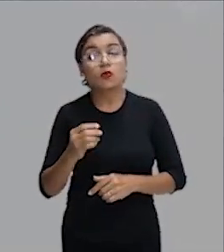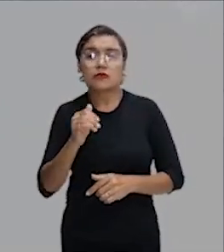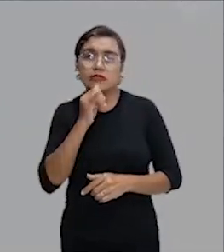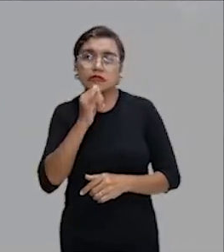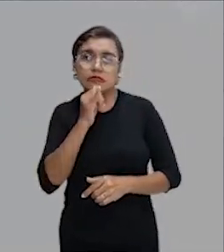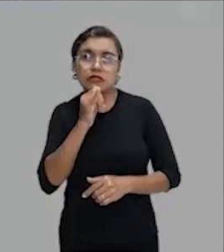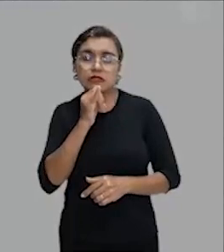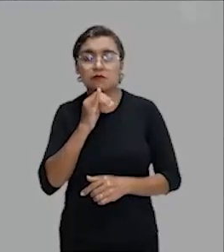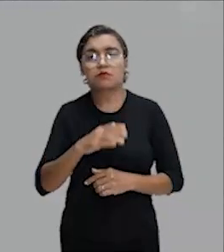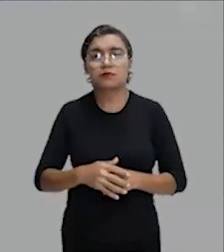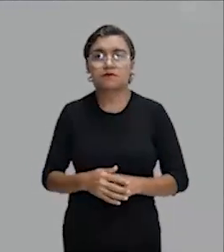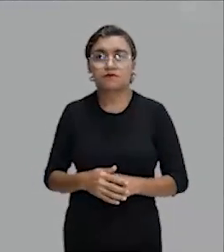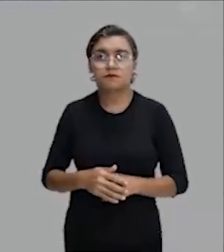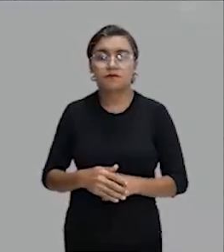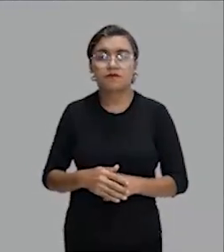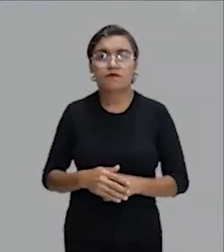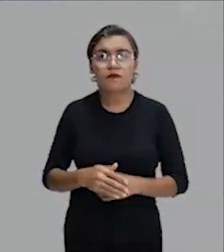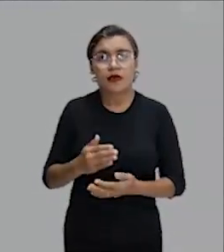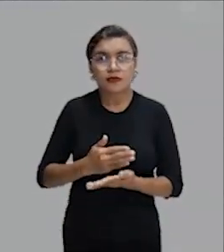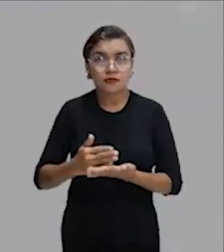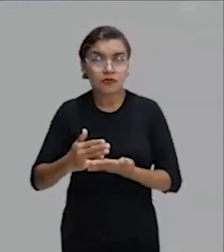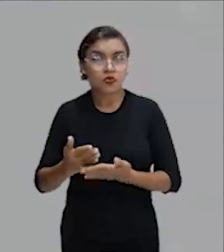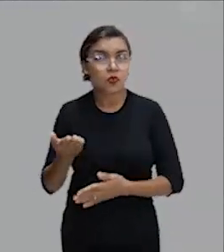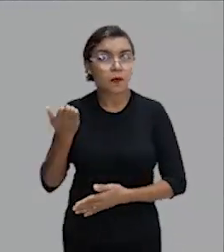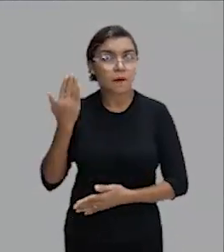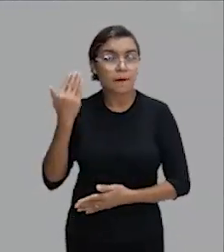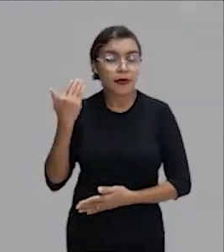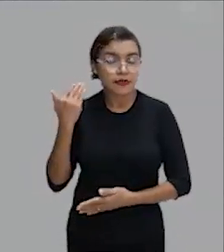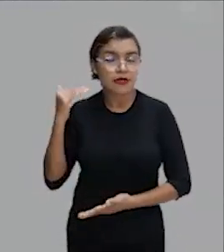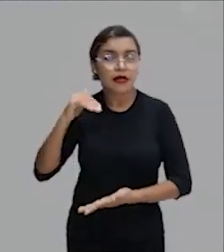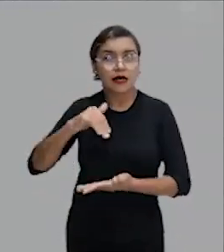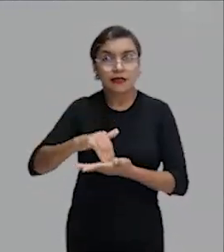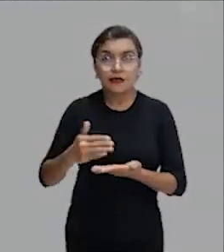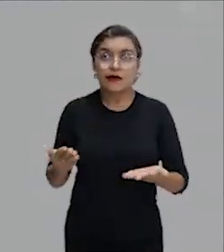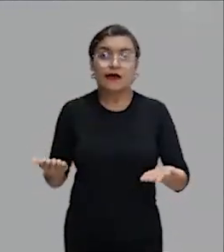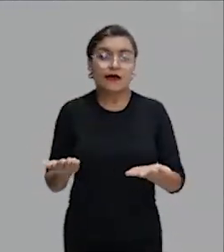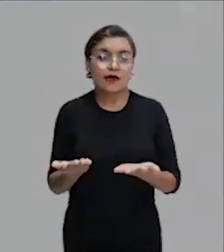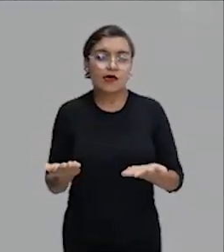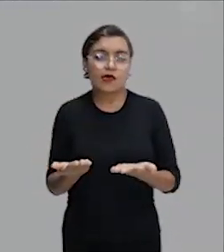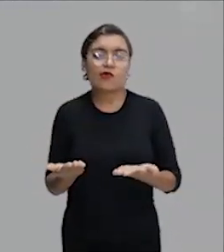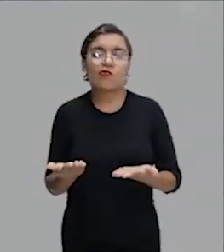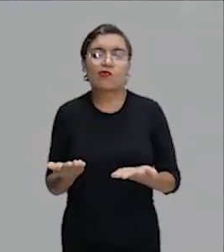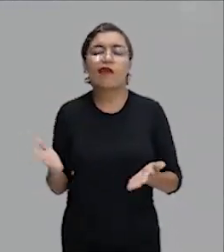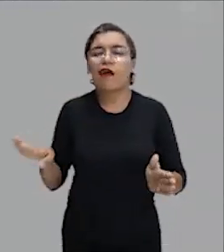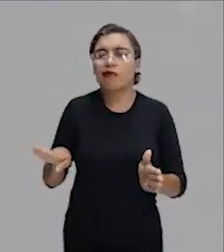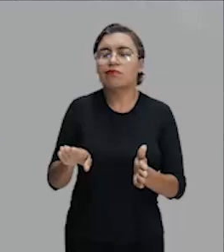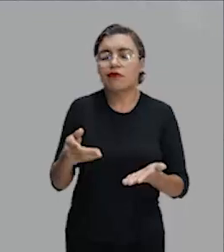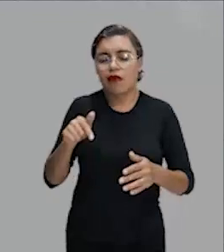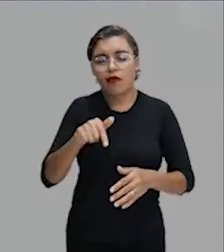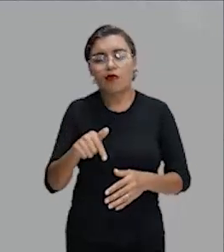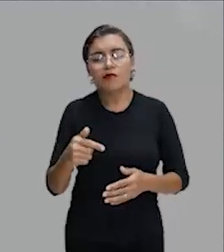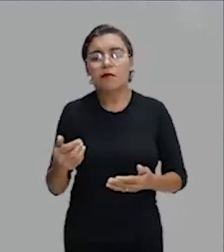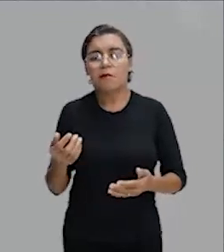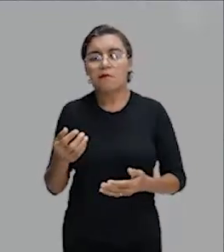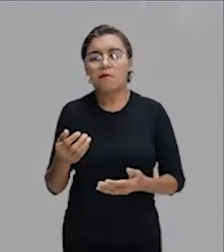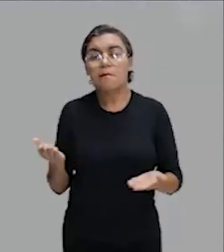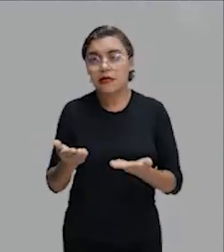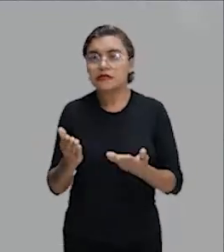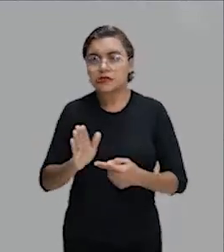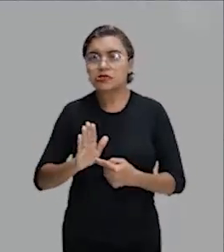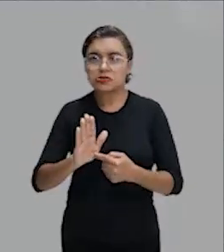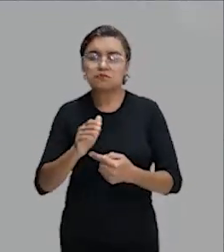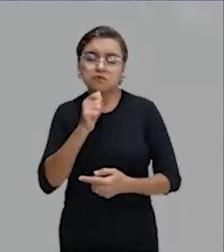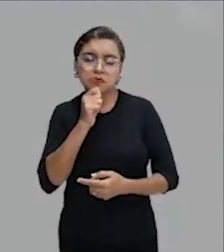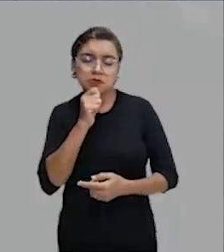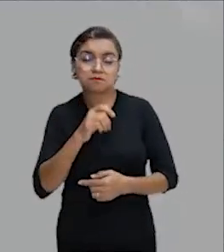foi mencionado, uma ação que começou no passado e até o momento atual ela se faz presente. Agora vamos analisar